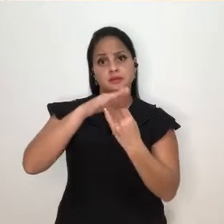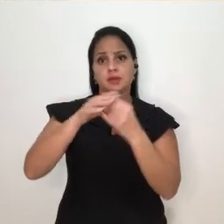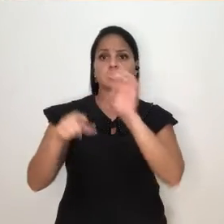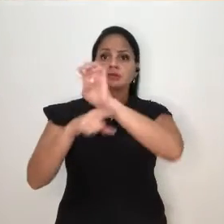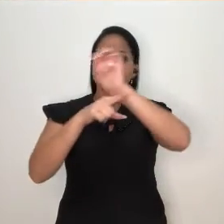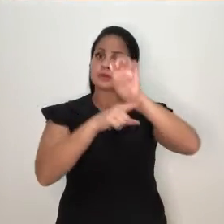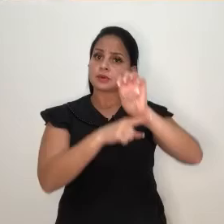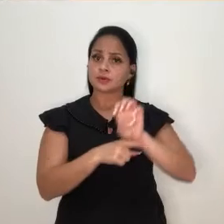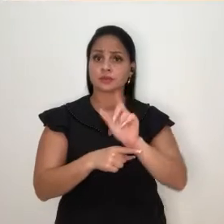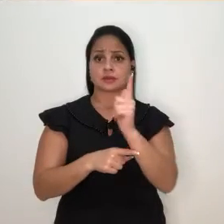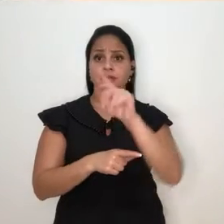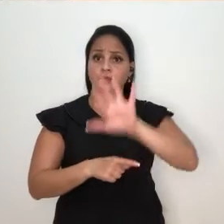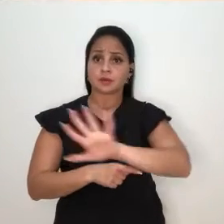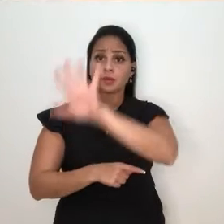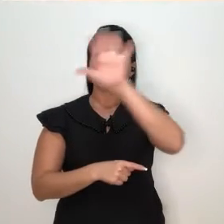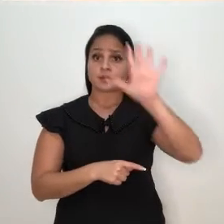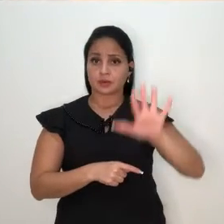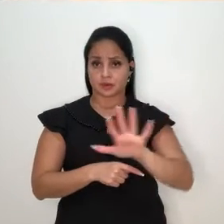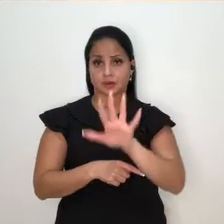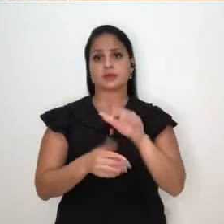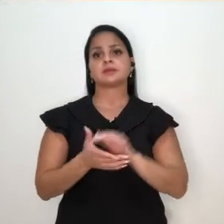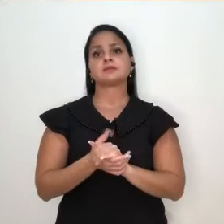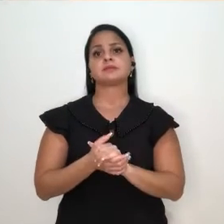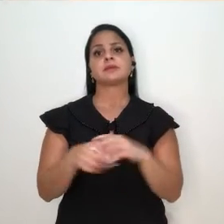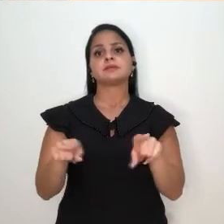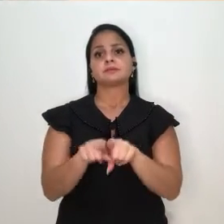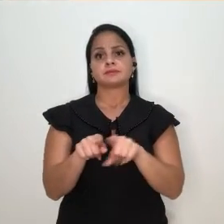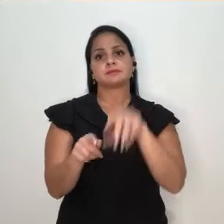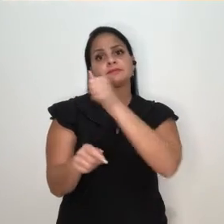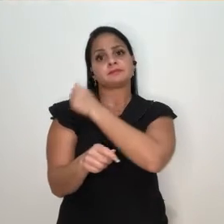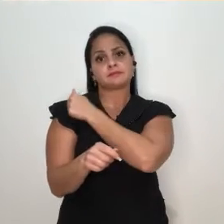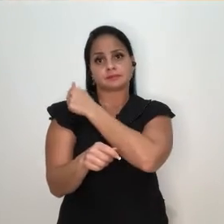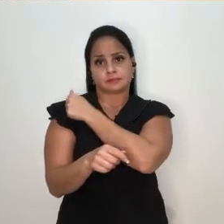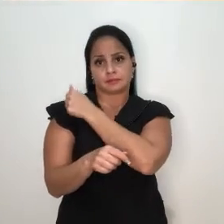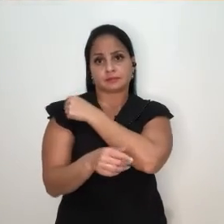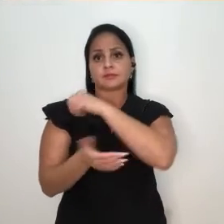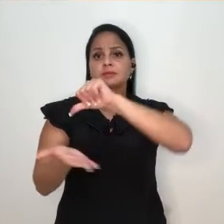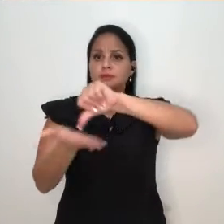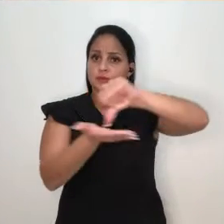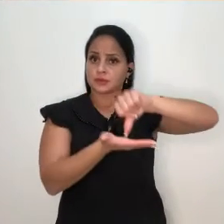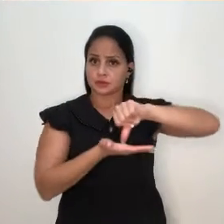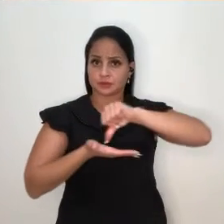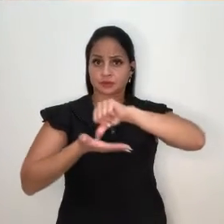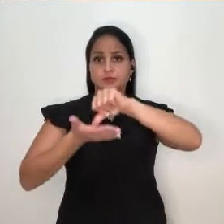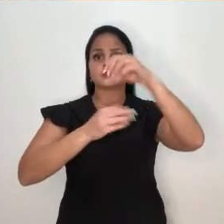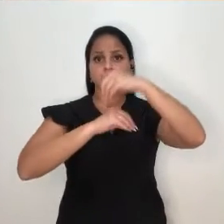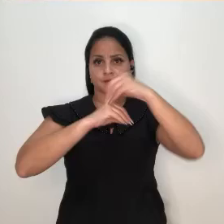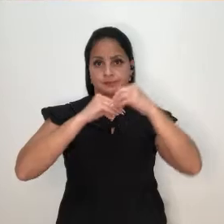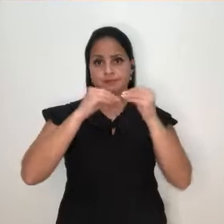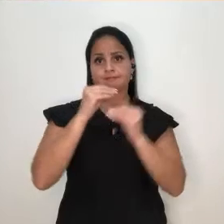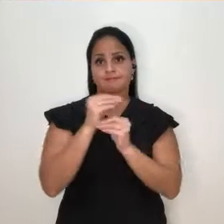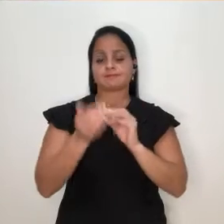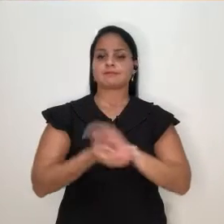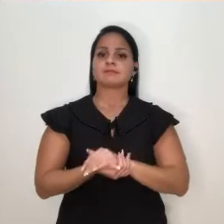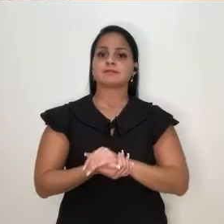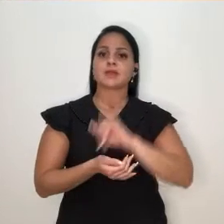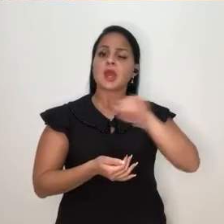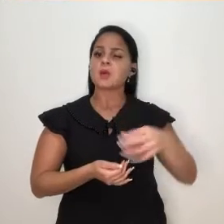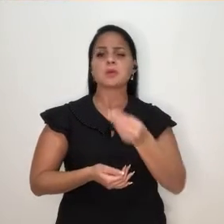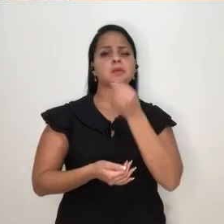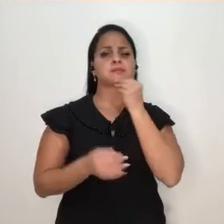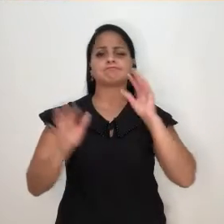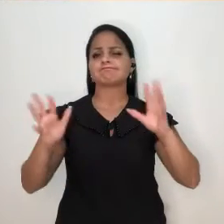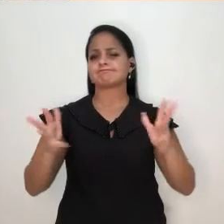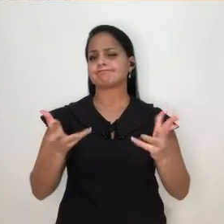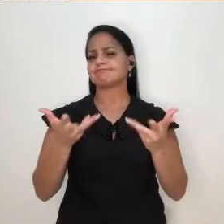instituições do estado de Goiás e mesmo entre estudantes das próprias regionais da UFG. Essa é uma